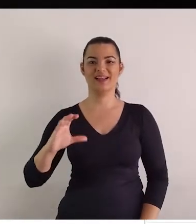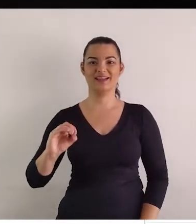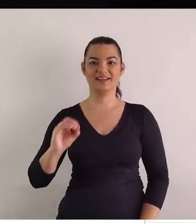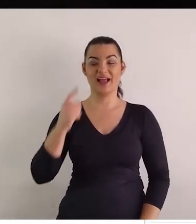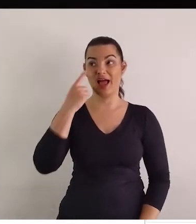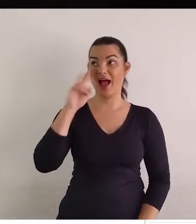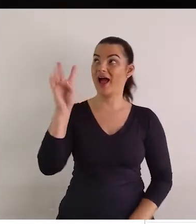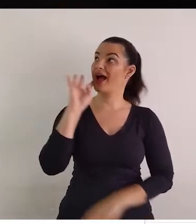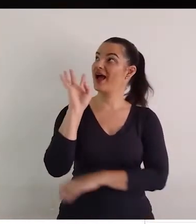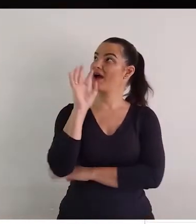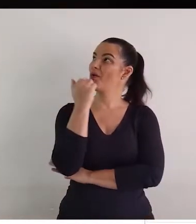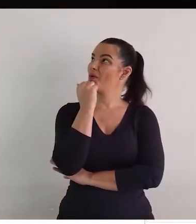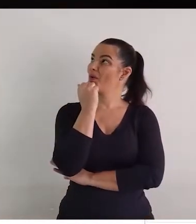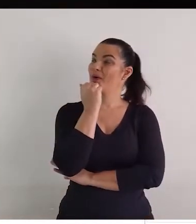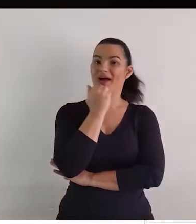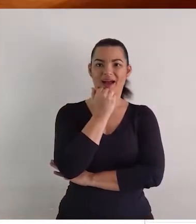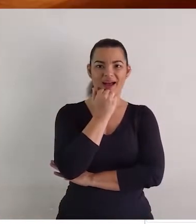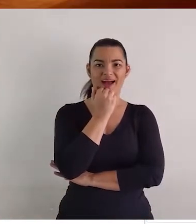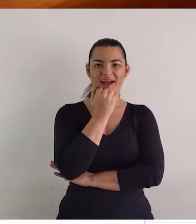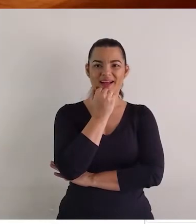que legal isso aqui, turma.